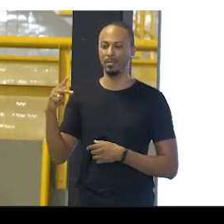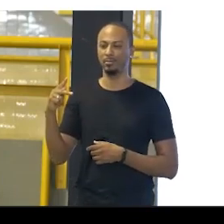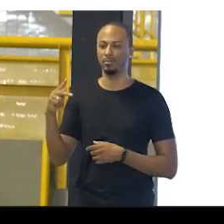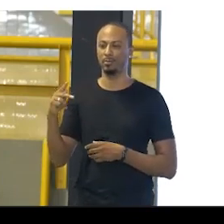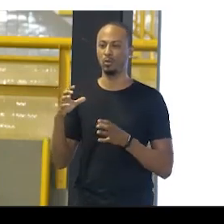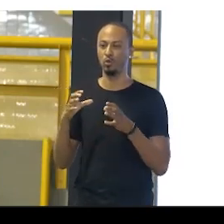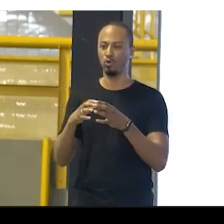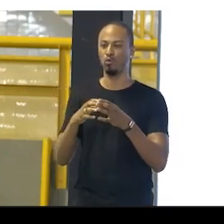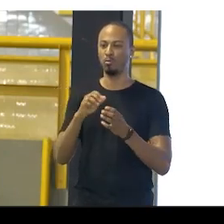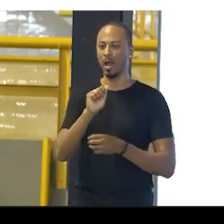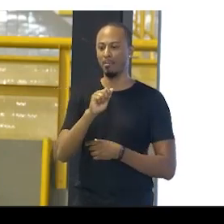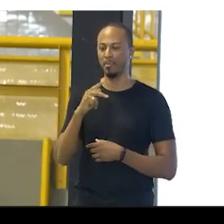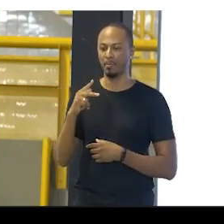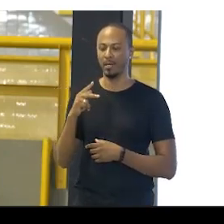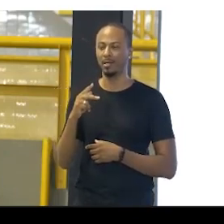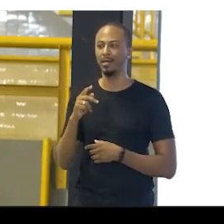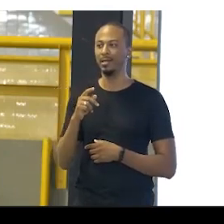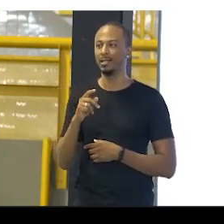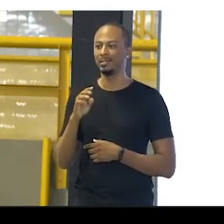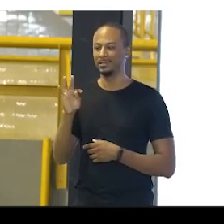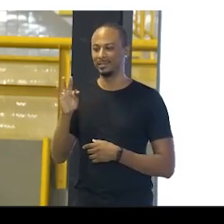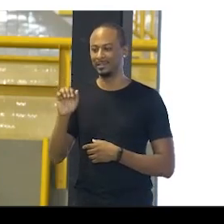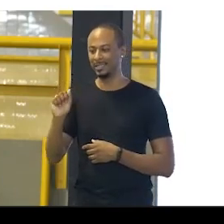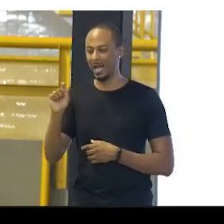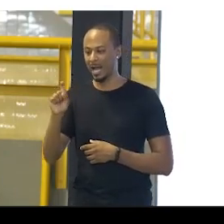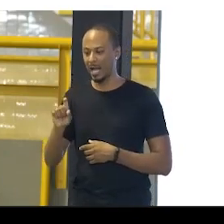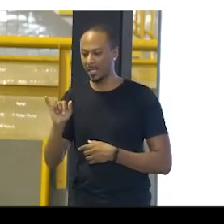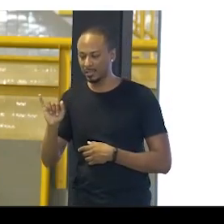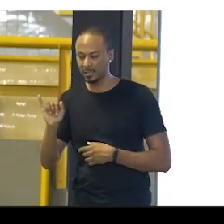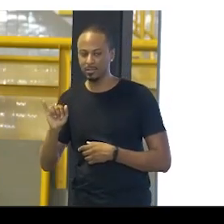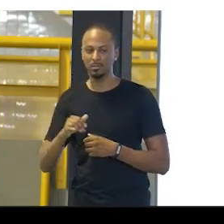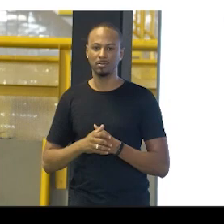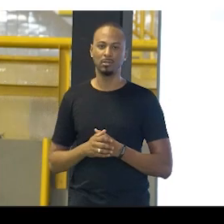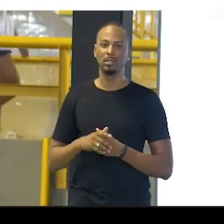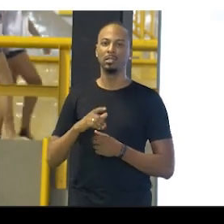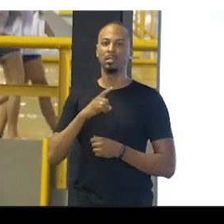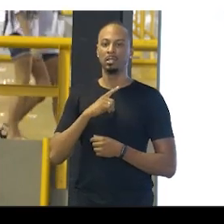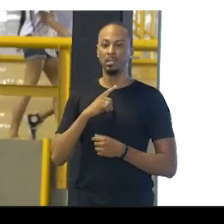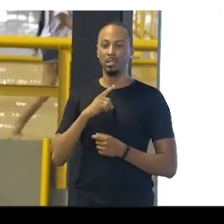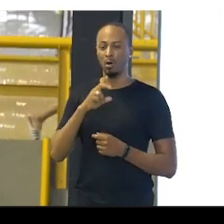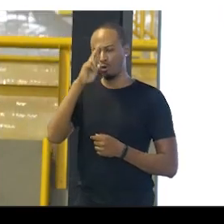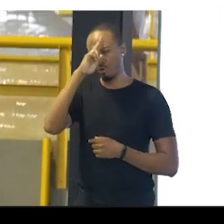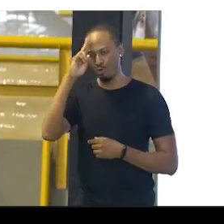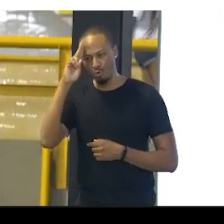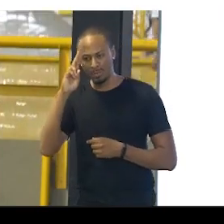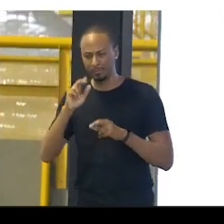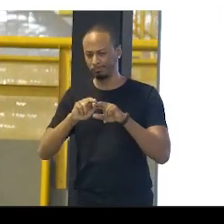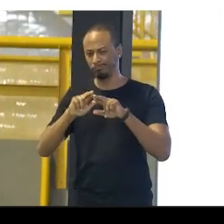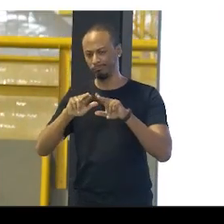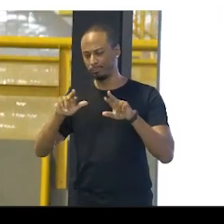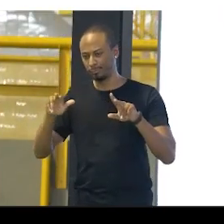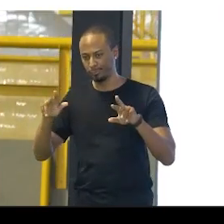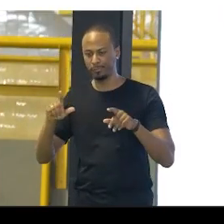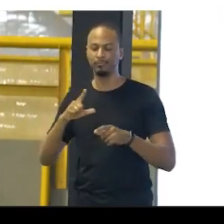Boa parte da frota de táxi. Eu custa duvidar que um táxi ou um transporte por aplicativo